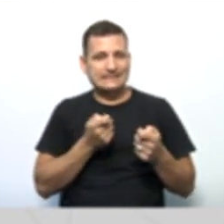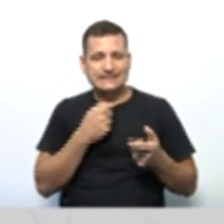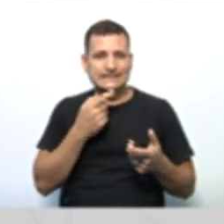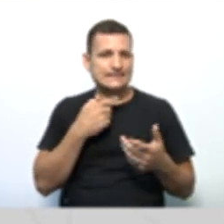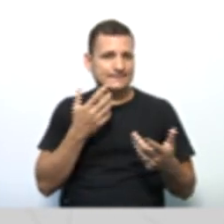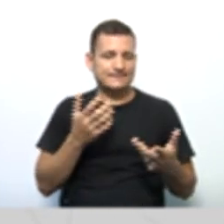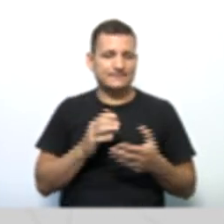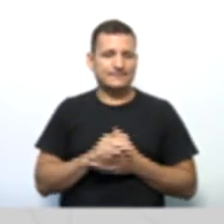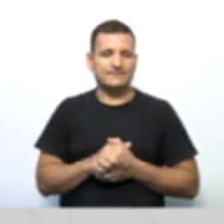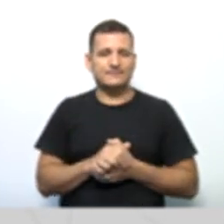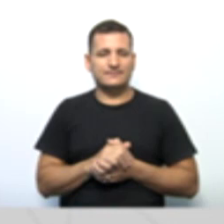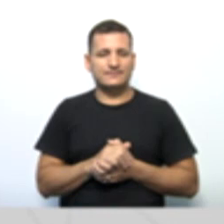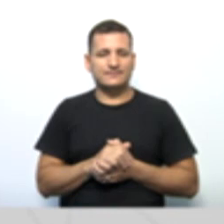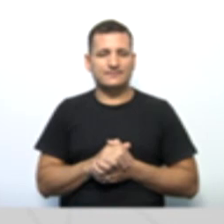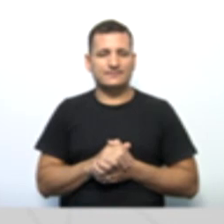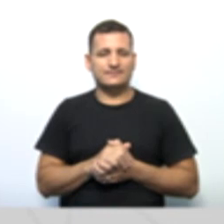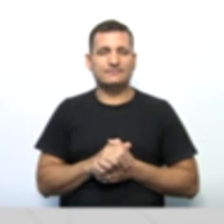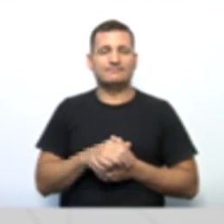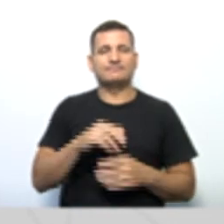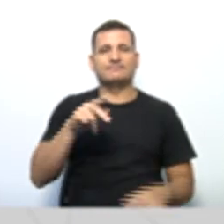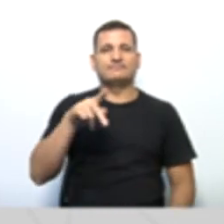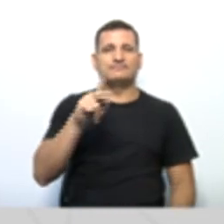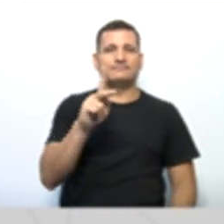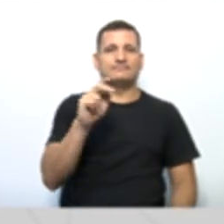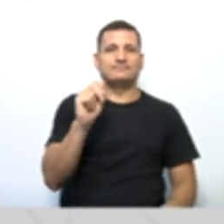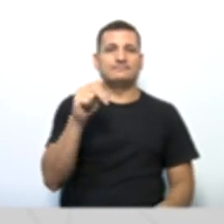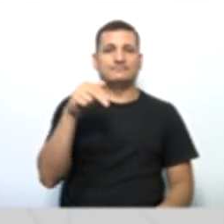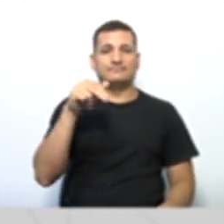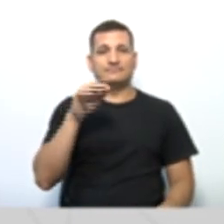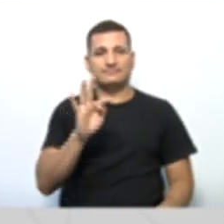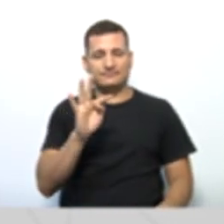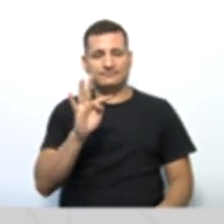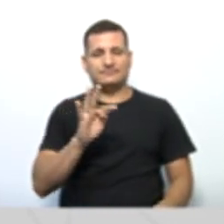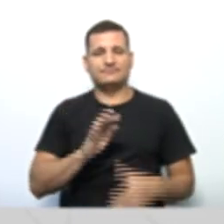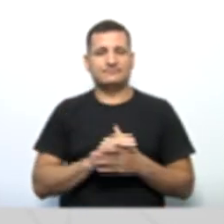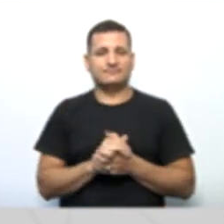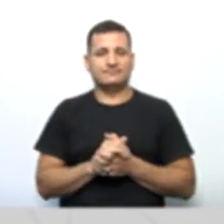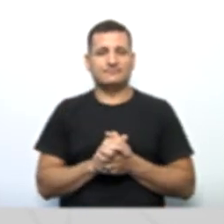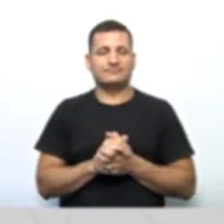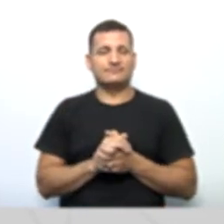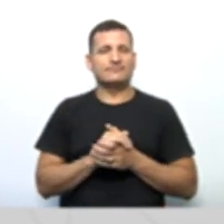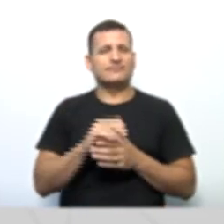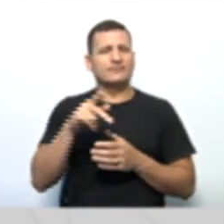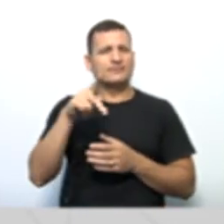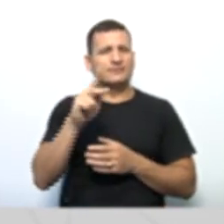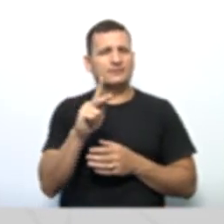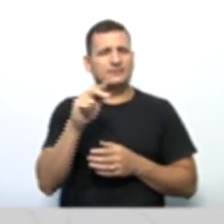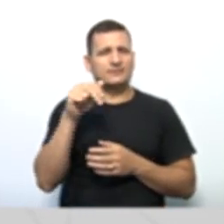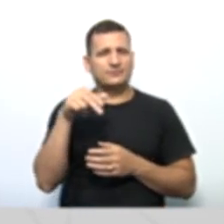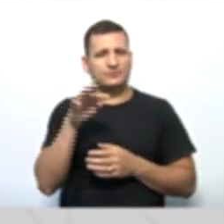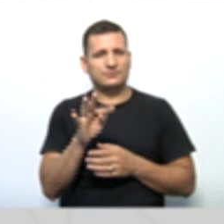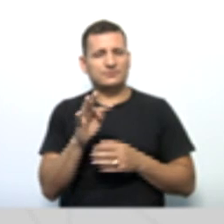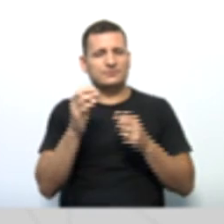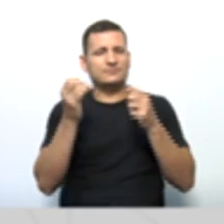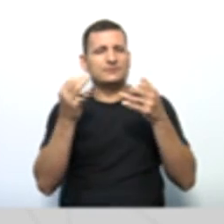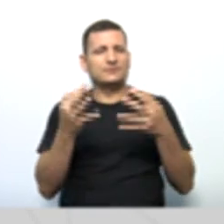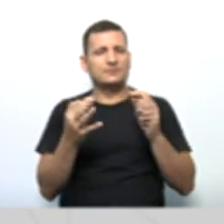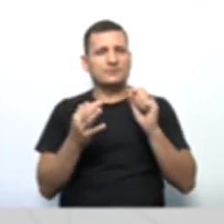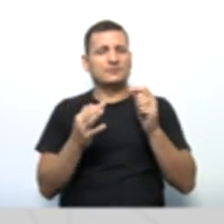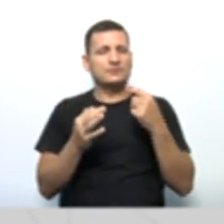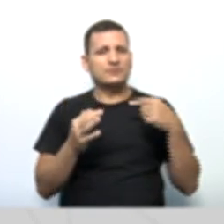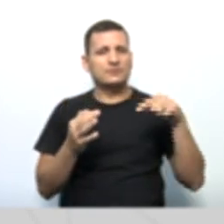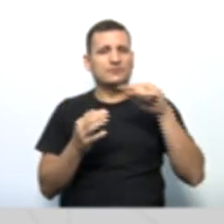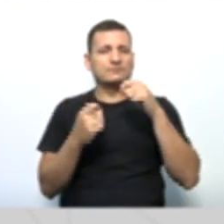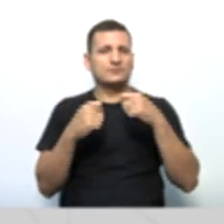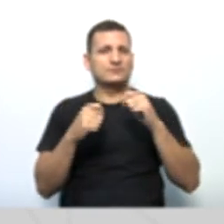essa questão é o nosso querido Kant. O Kant que vai falar que nós precisamos educar nossa vontade, porque